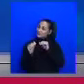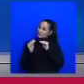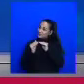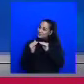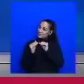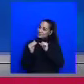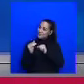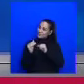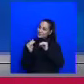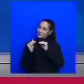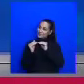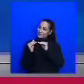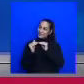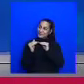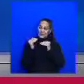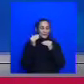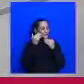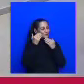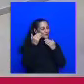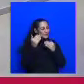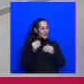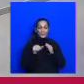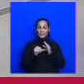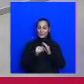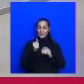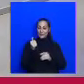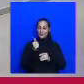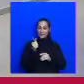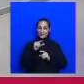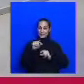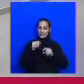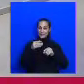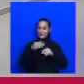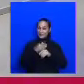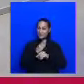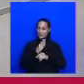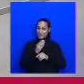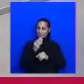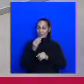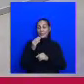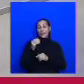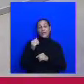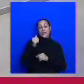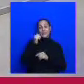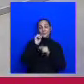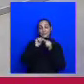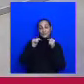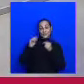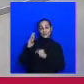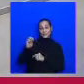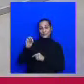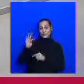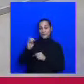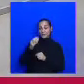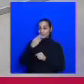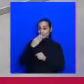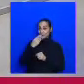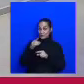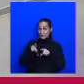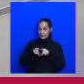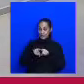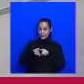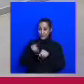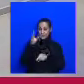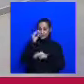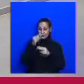Sim, confirmo. Sim, confirmo. Obrigado. Primeiro sorteio realizado, validado. Bete, nossa garota da sorte, por favor. Vou pedir a Sandra também,